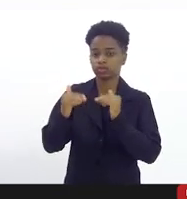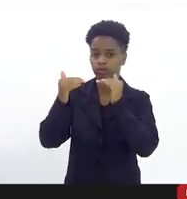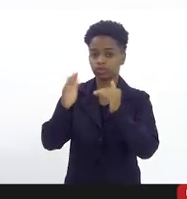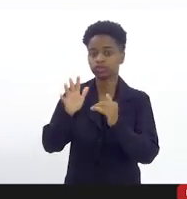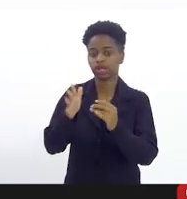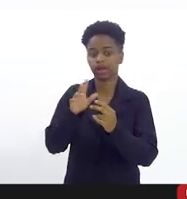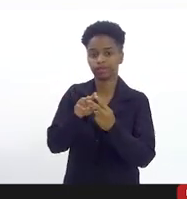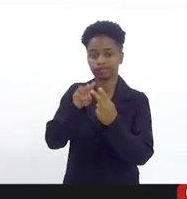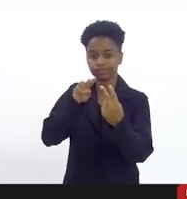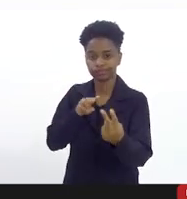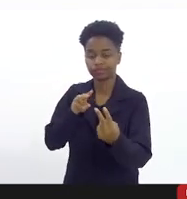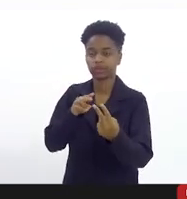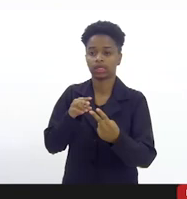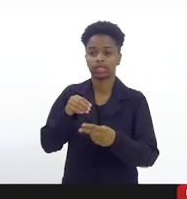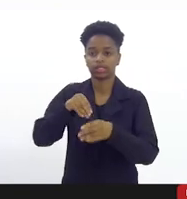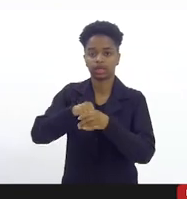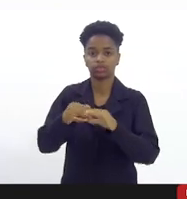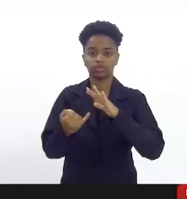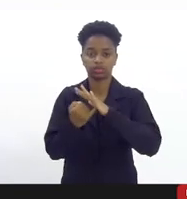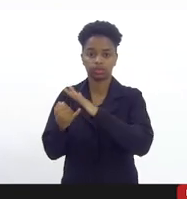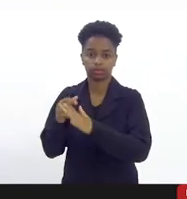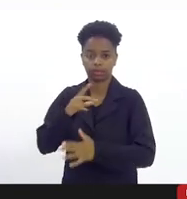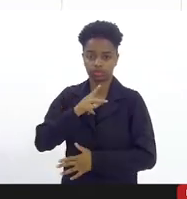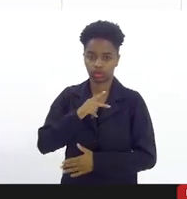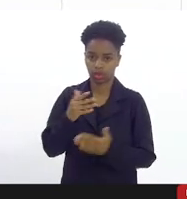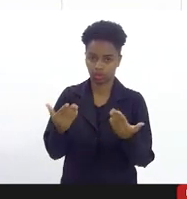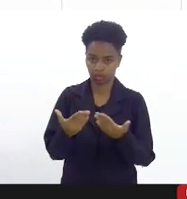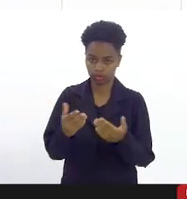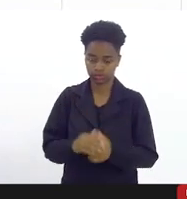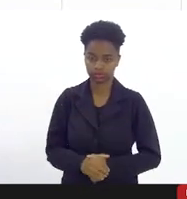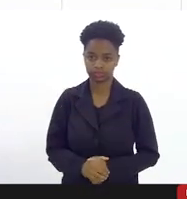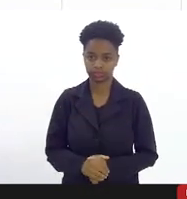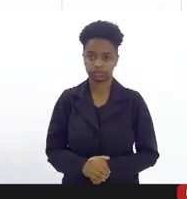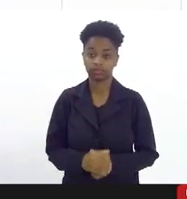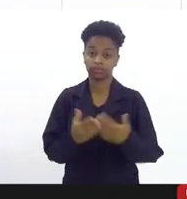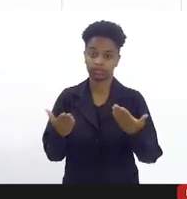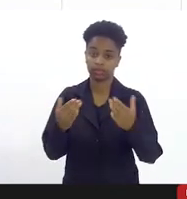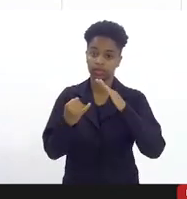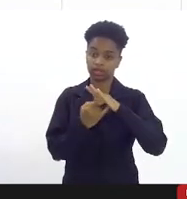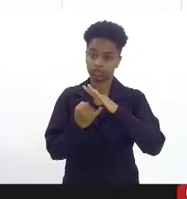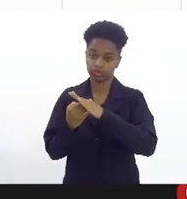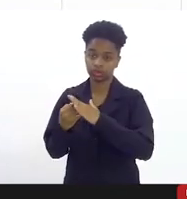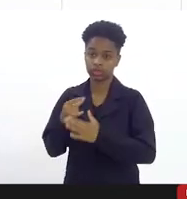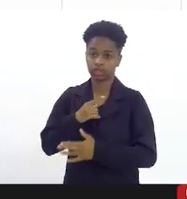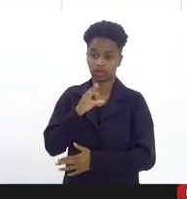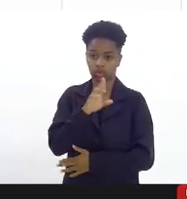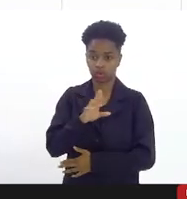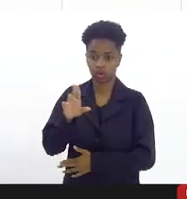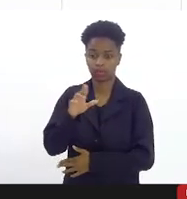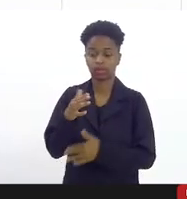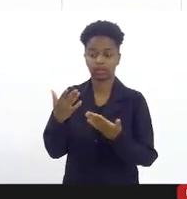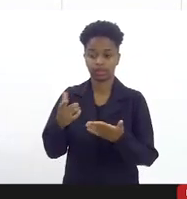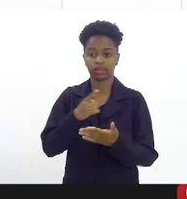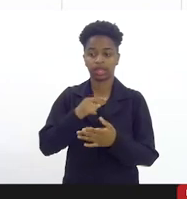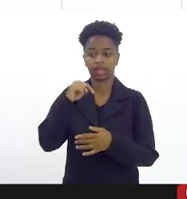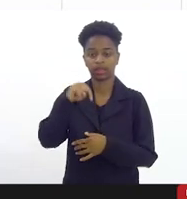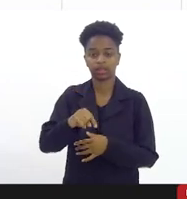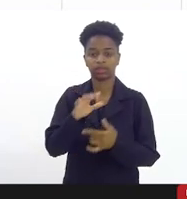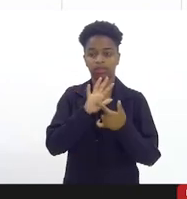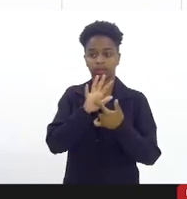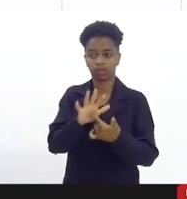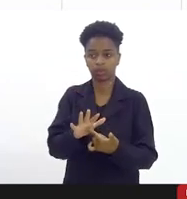das instituições privadas no Brasil hoje essas instituições Elas têm nome né então a gente tem aqui